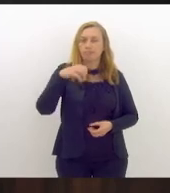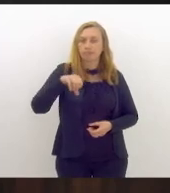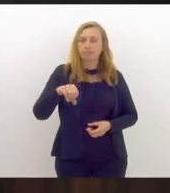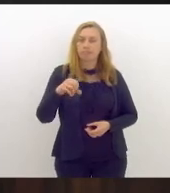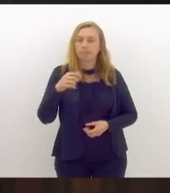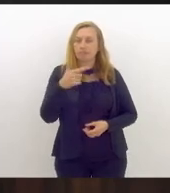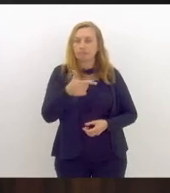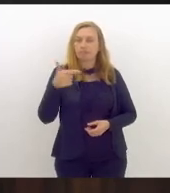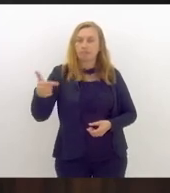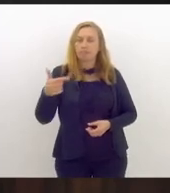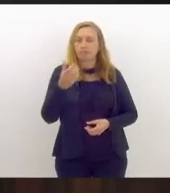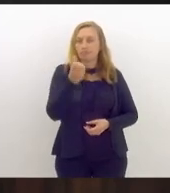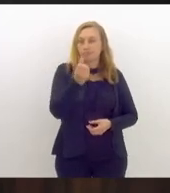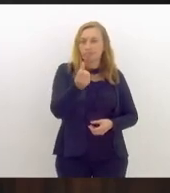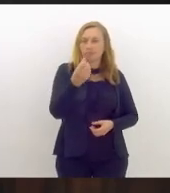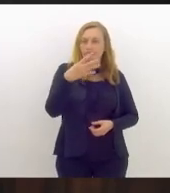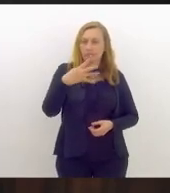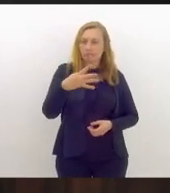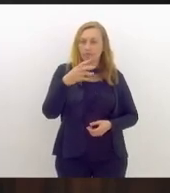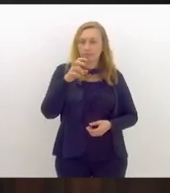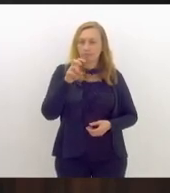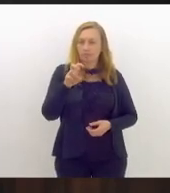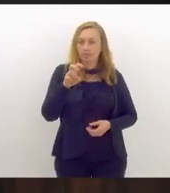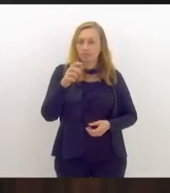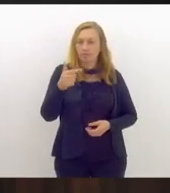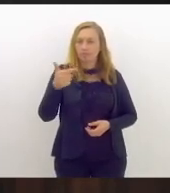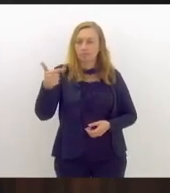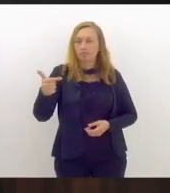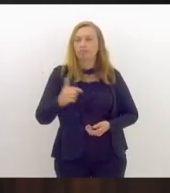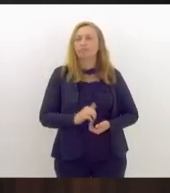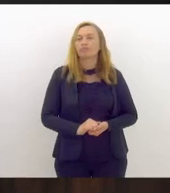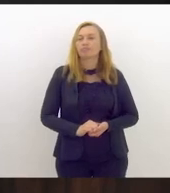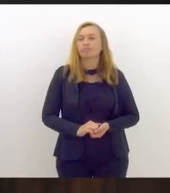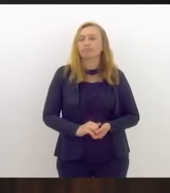6452 de 22. Aí está bem pequenininho mesmo.